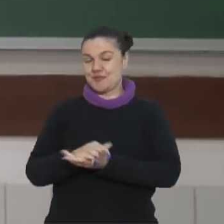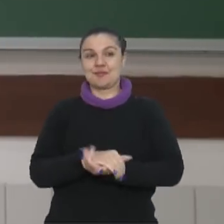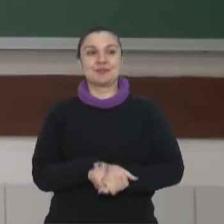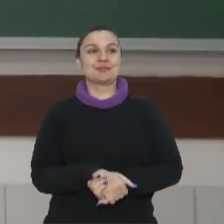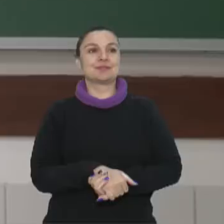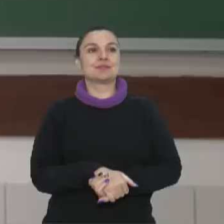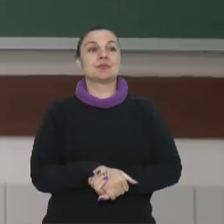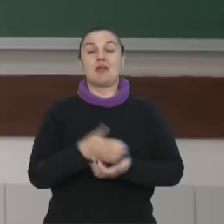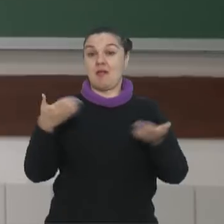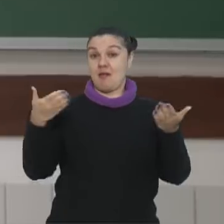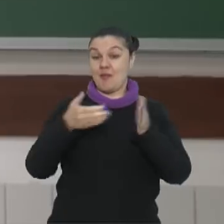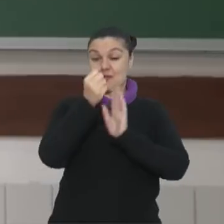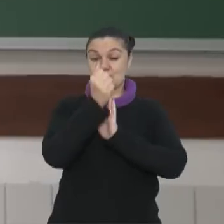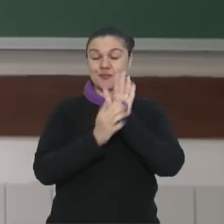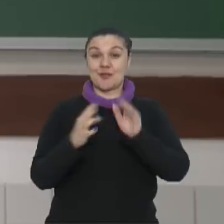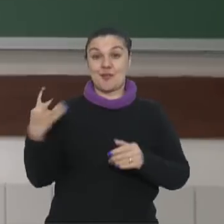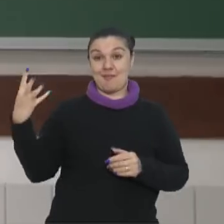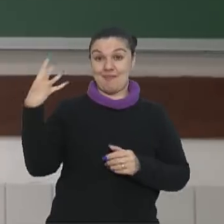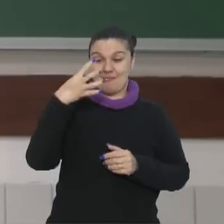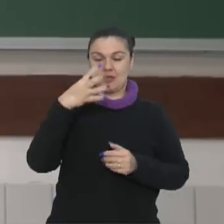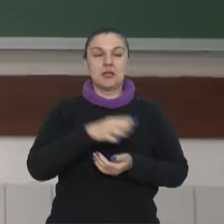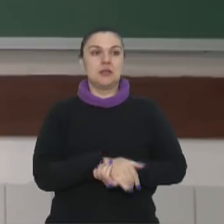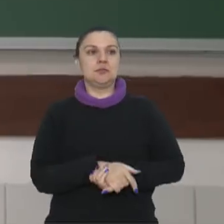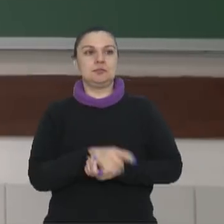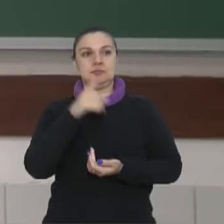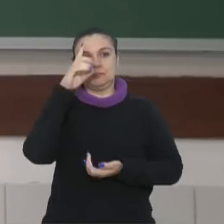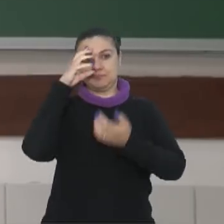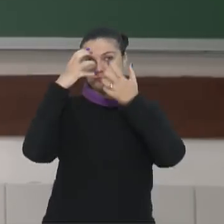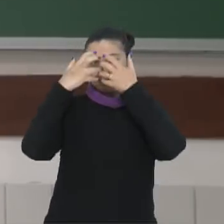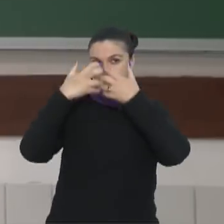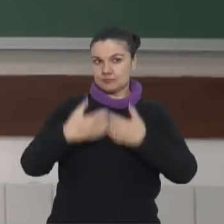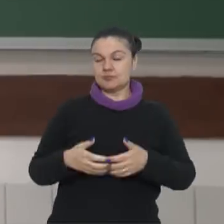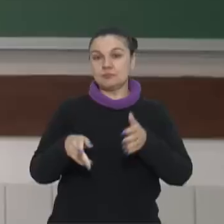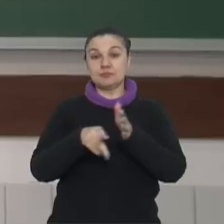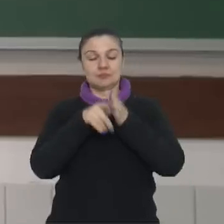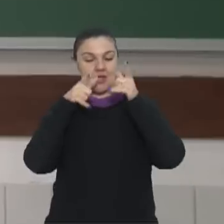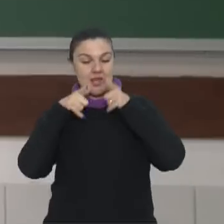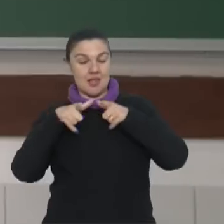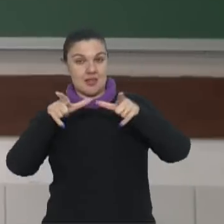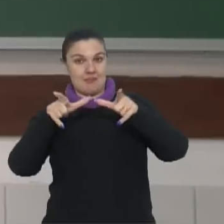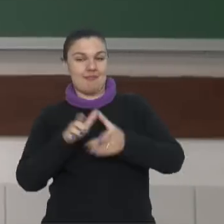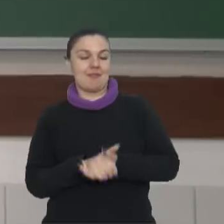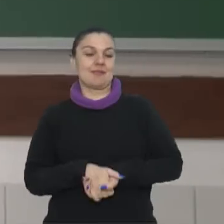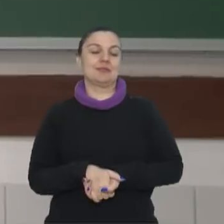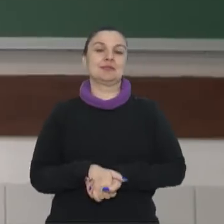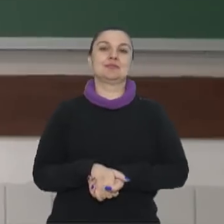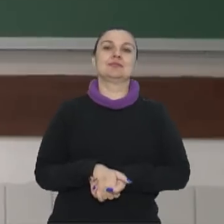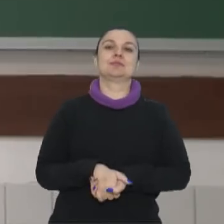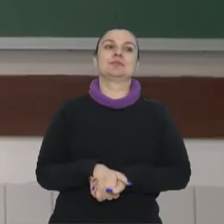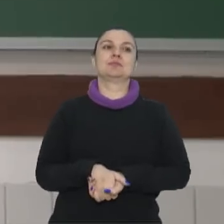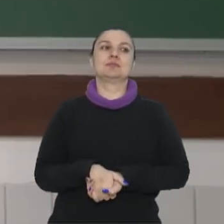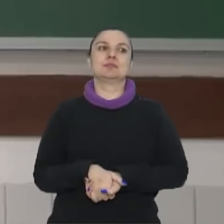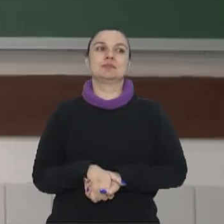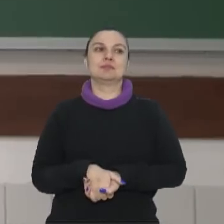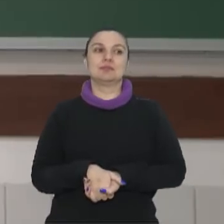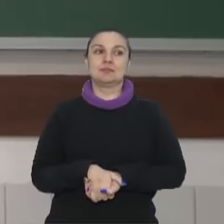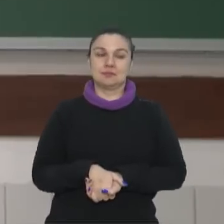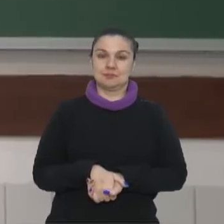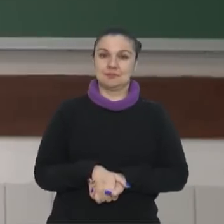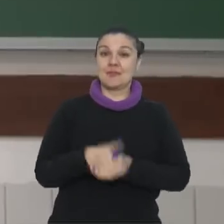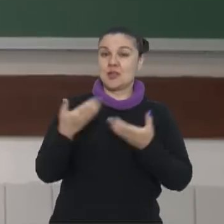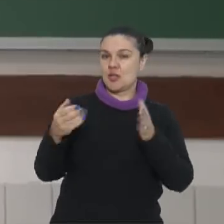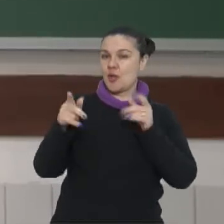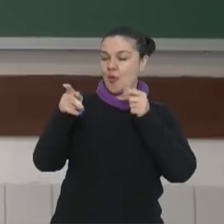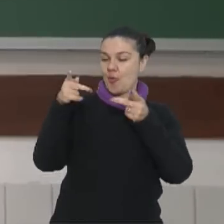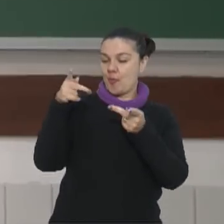tá? Exercício 4, pensando nos níveis de linguagem e nessas questões de pronomes